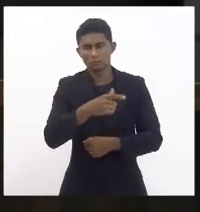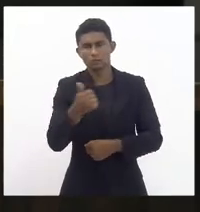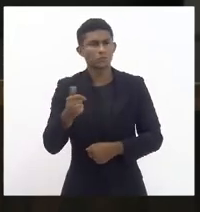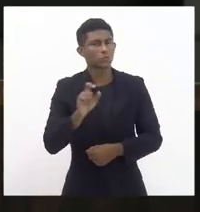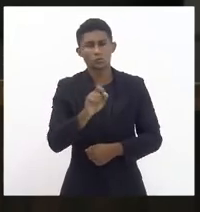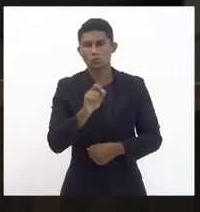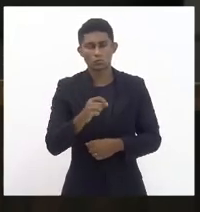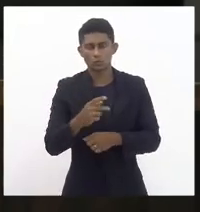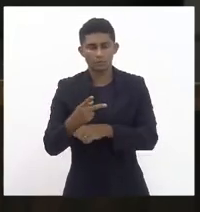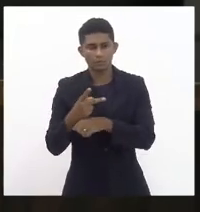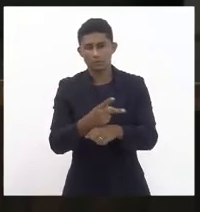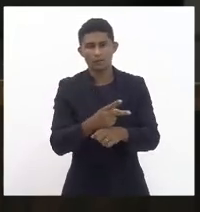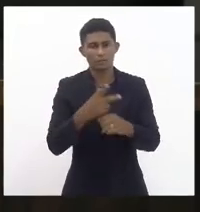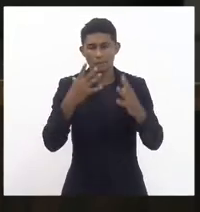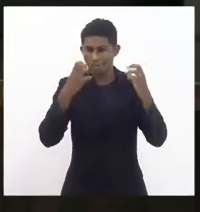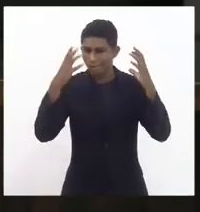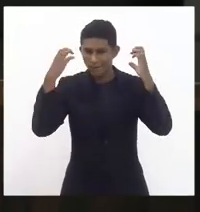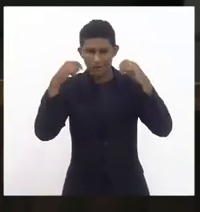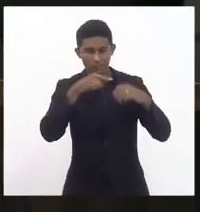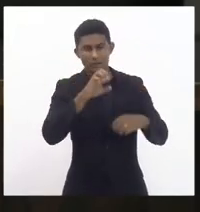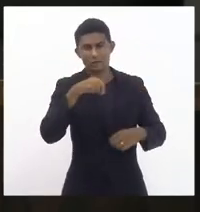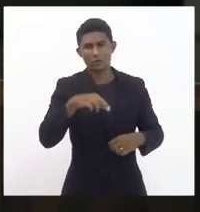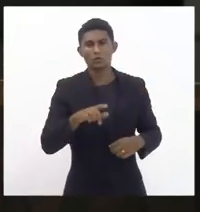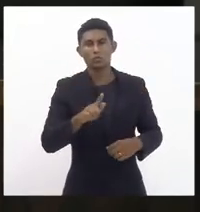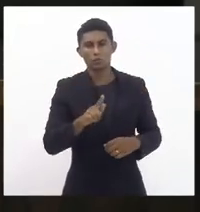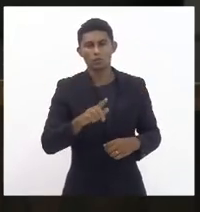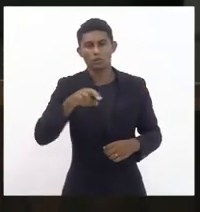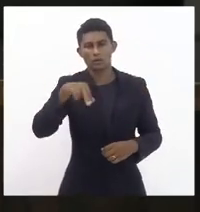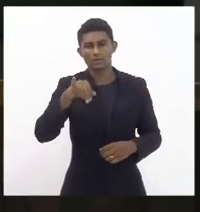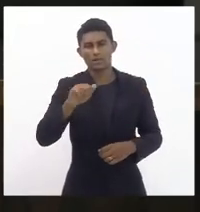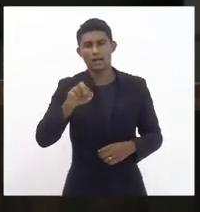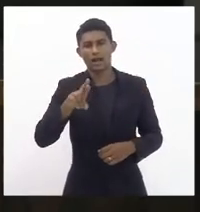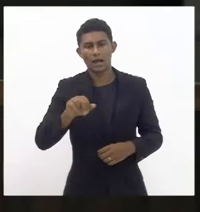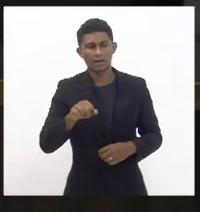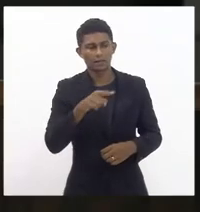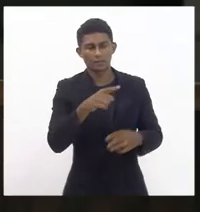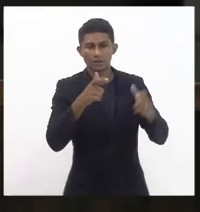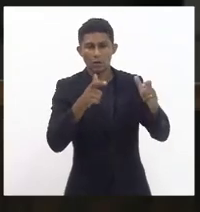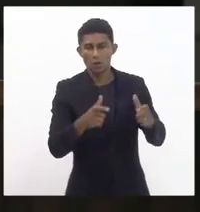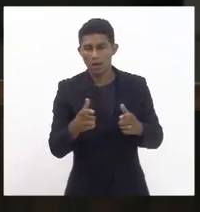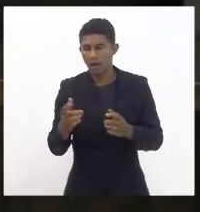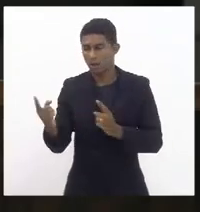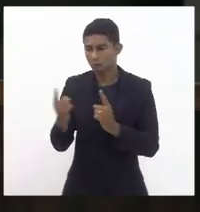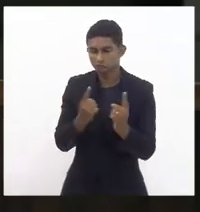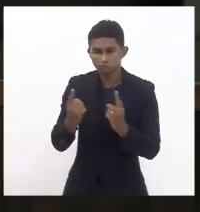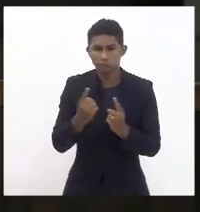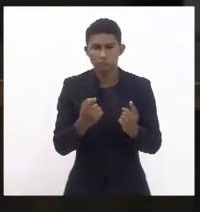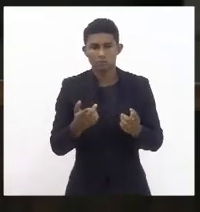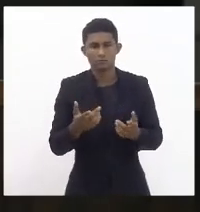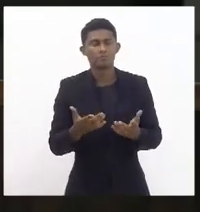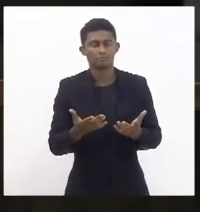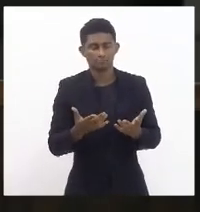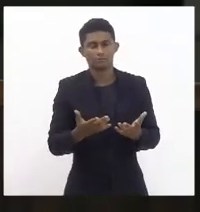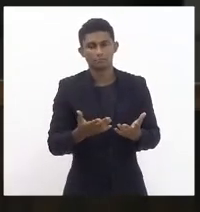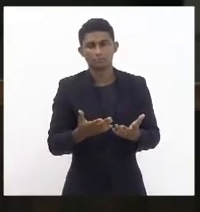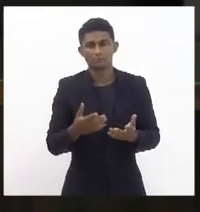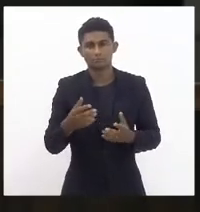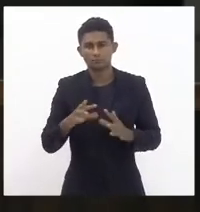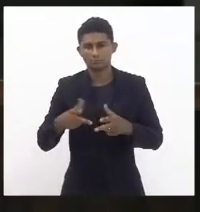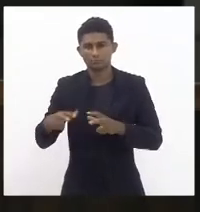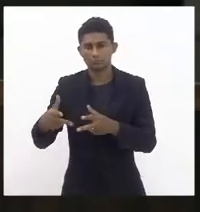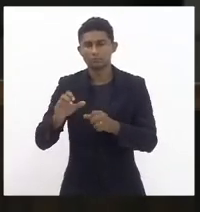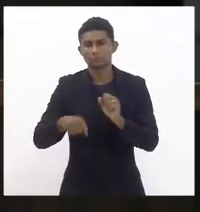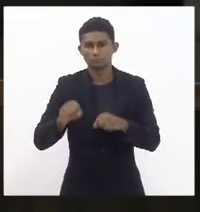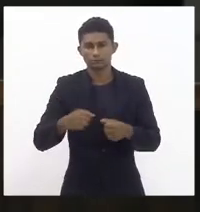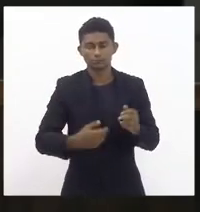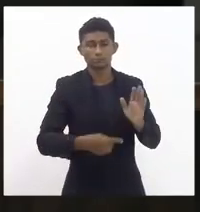consegue primaria de Franca organização de ar que passa e acolhimento eu vou precisar comissão de normas favorável Deputado Chico por resolução